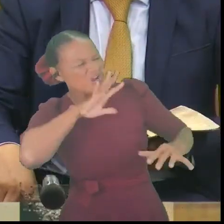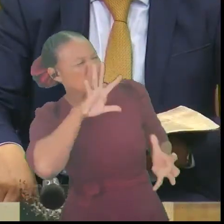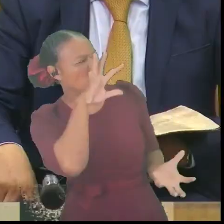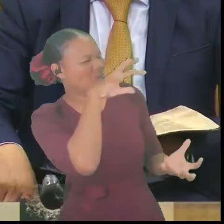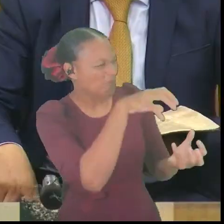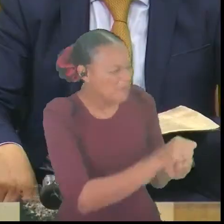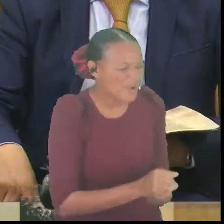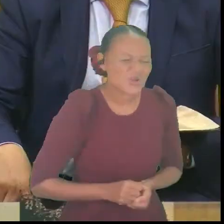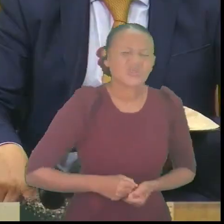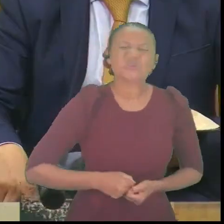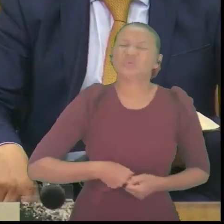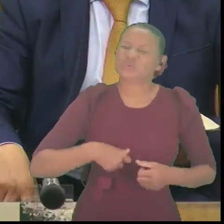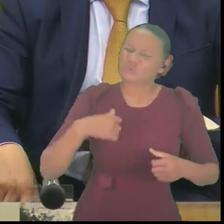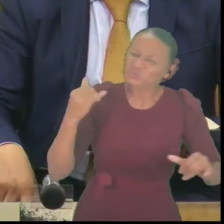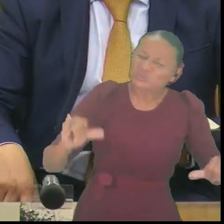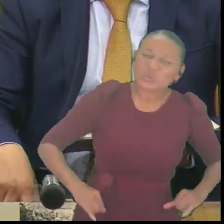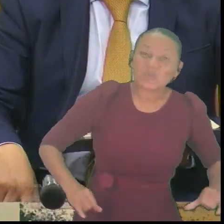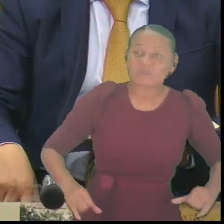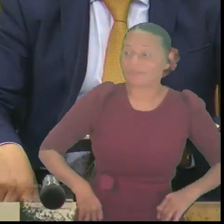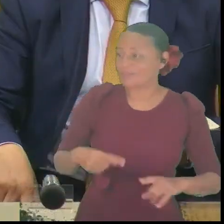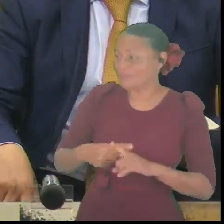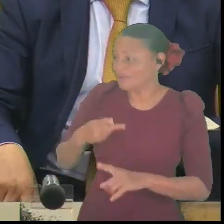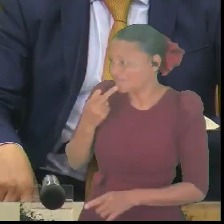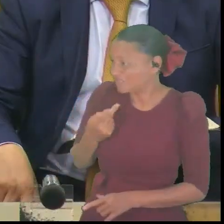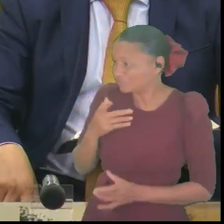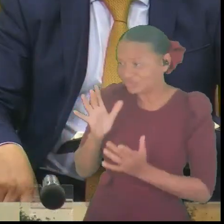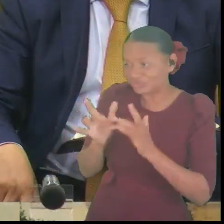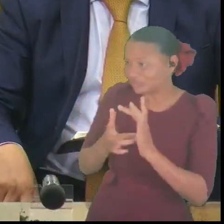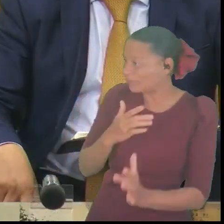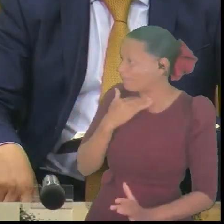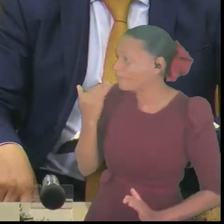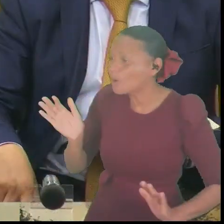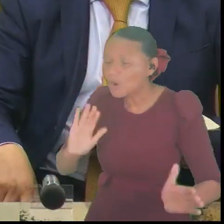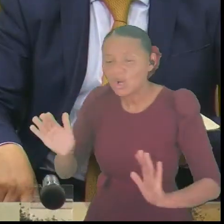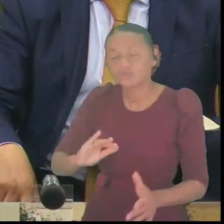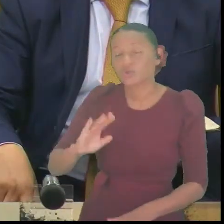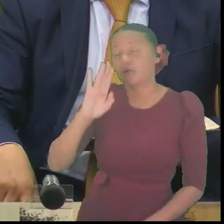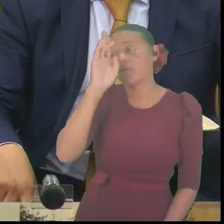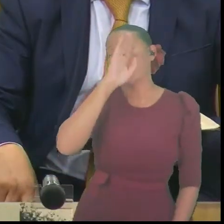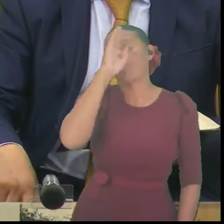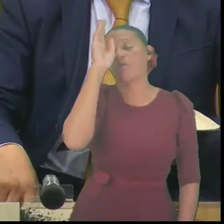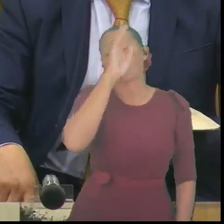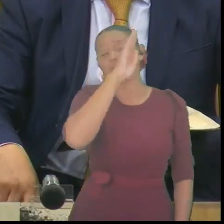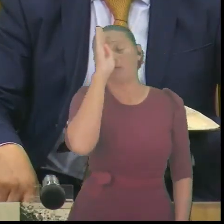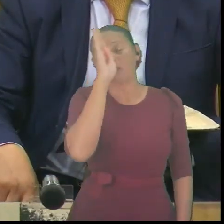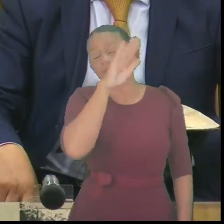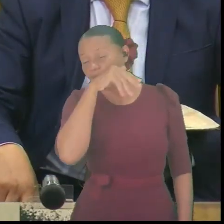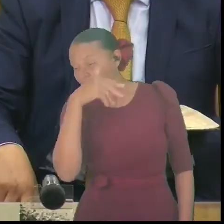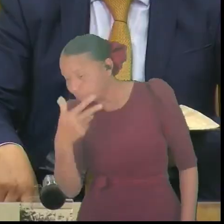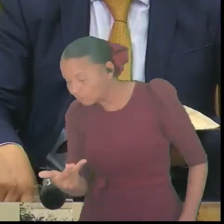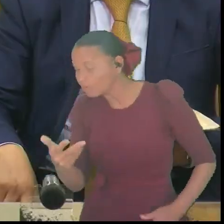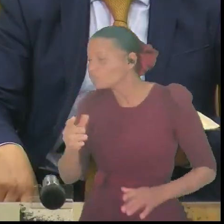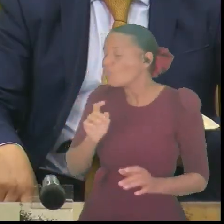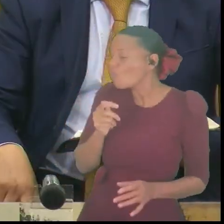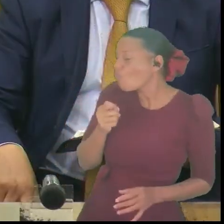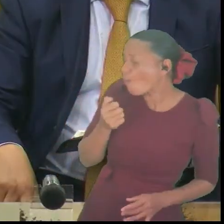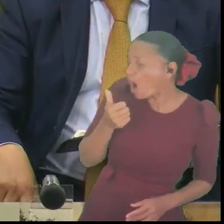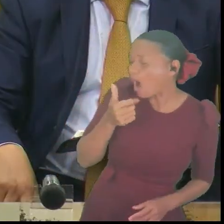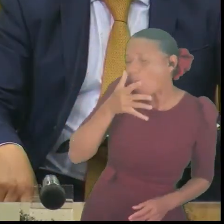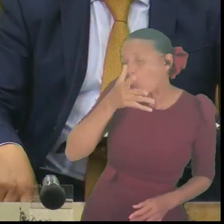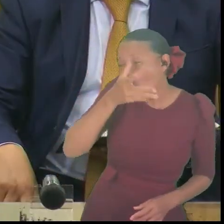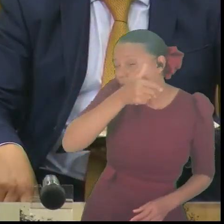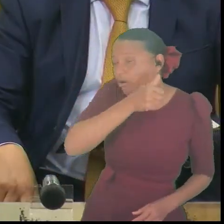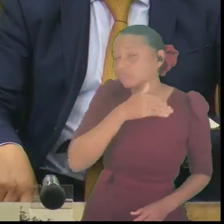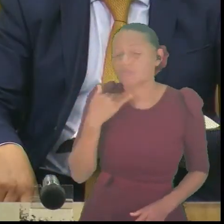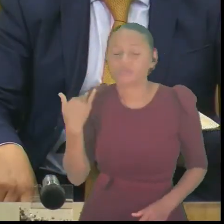porque eles diziam que Jesus não morreu, que Jesus apenas desmaiou, que Jesus apenas quase morreu, que Jesus teve que ir